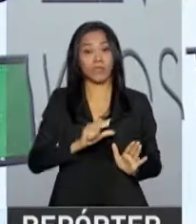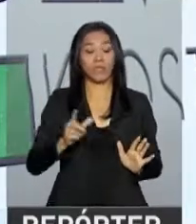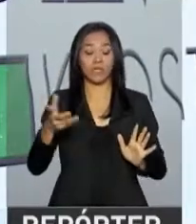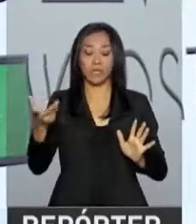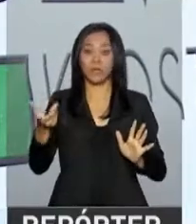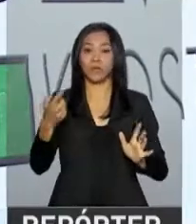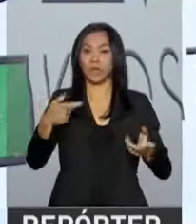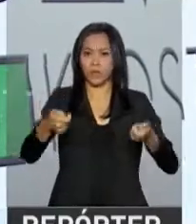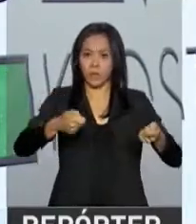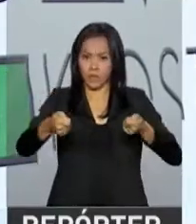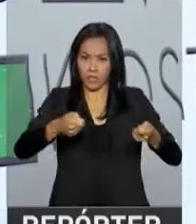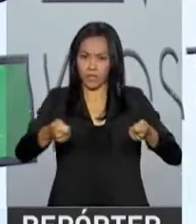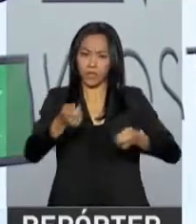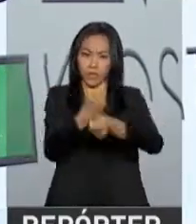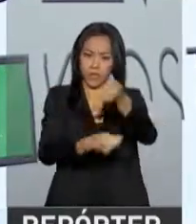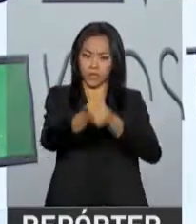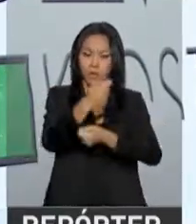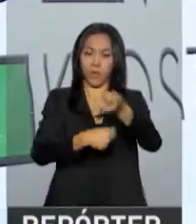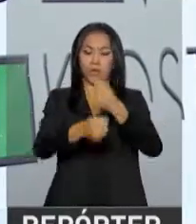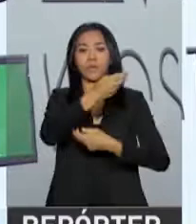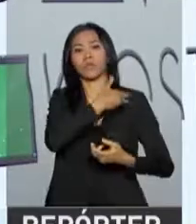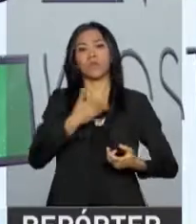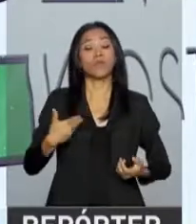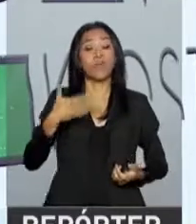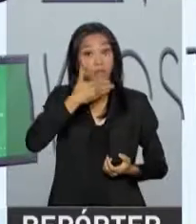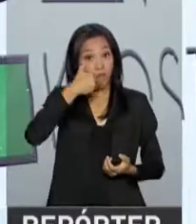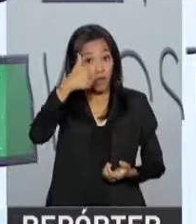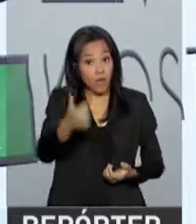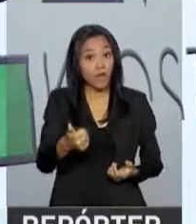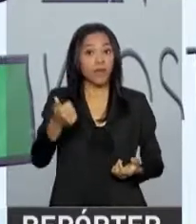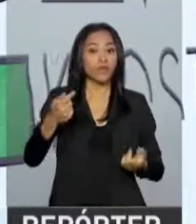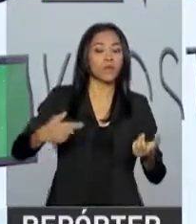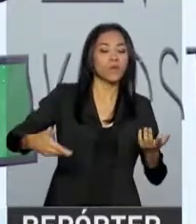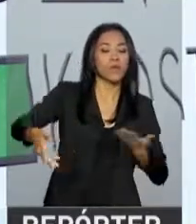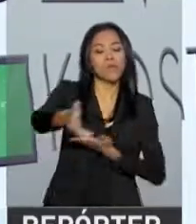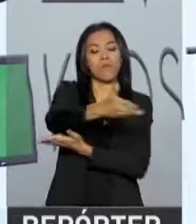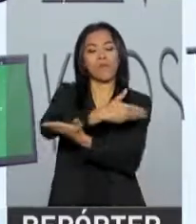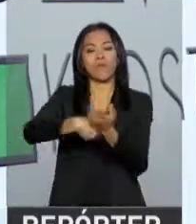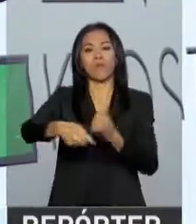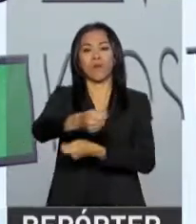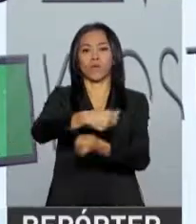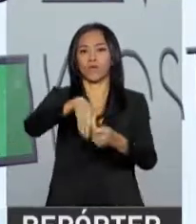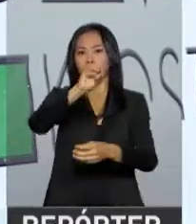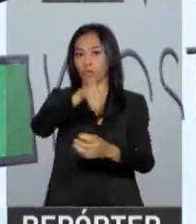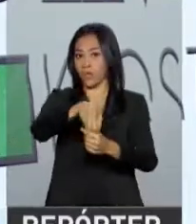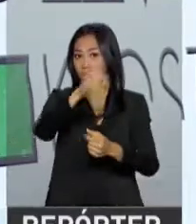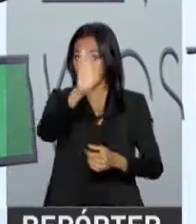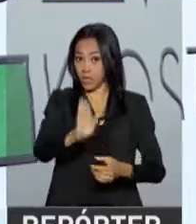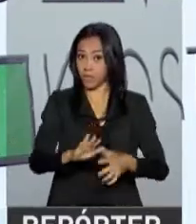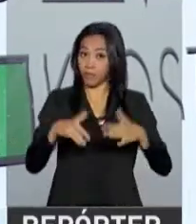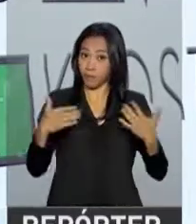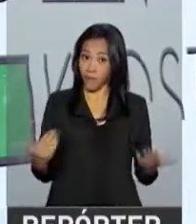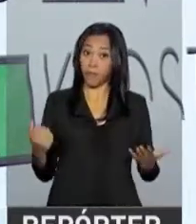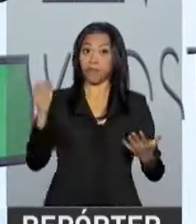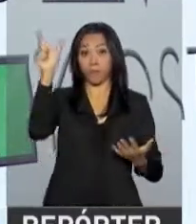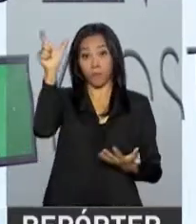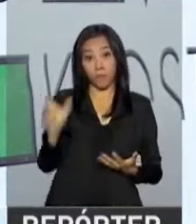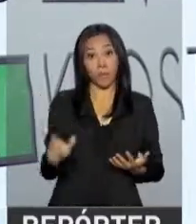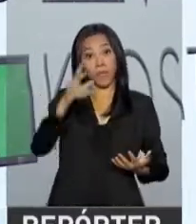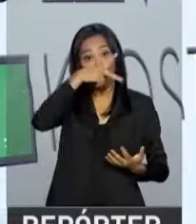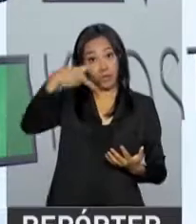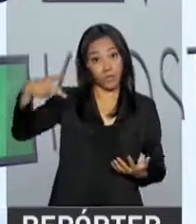das contas públicas e melhorando o ambiente de negócios no país o presidente michel temer deve ainda